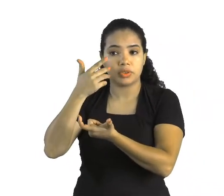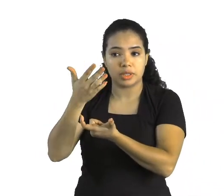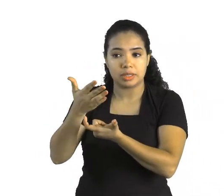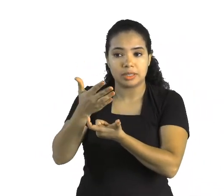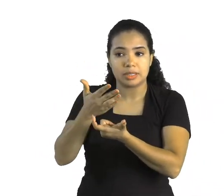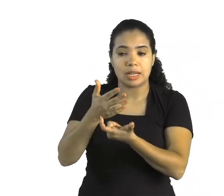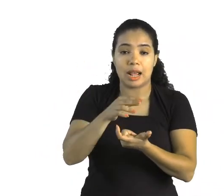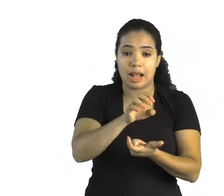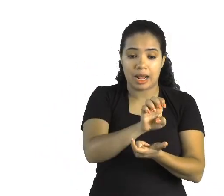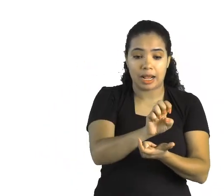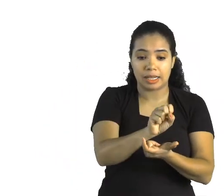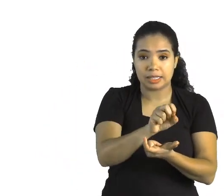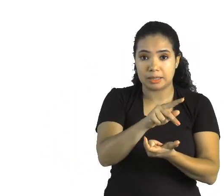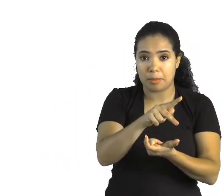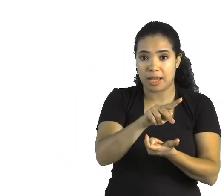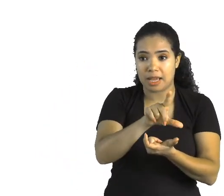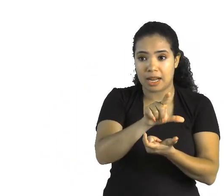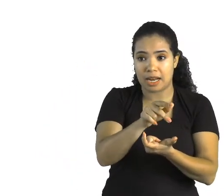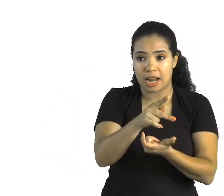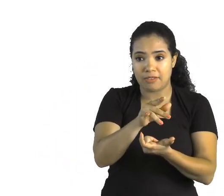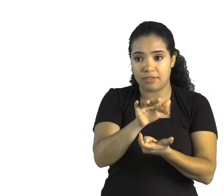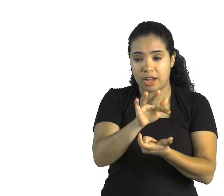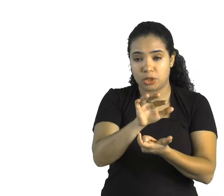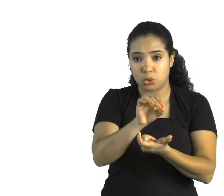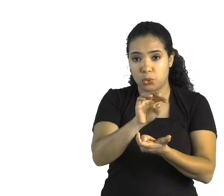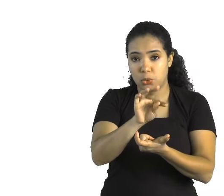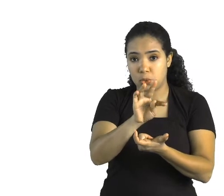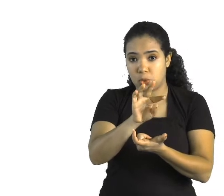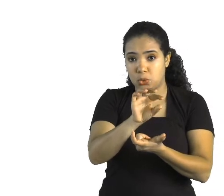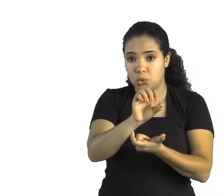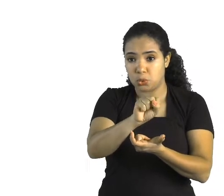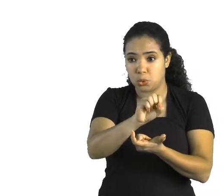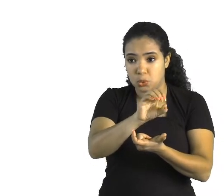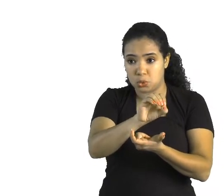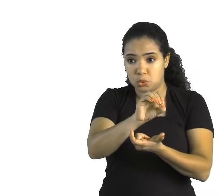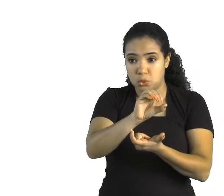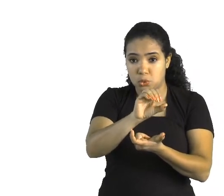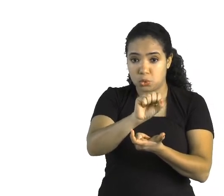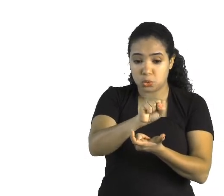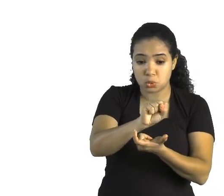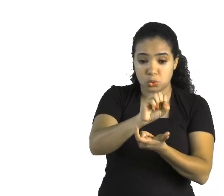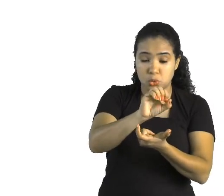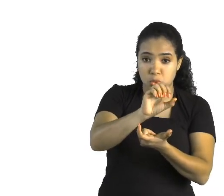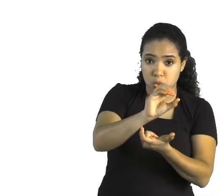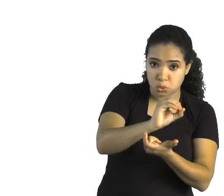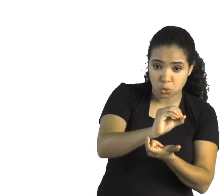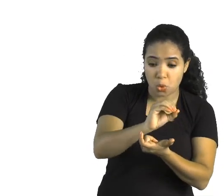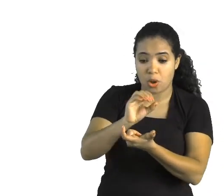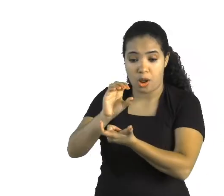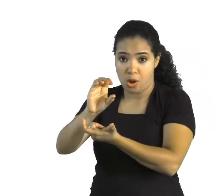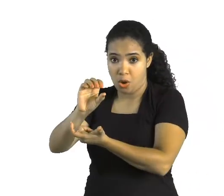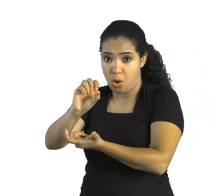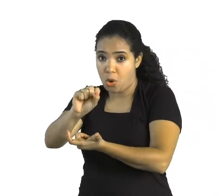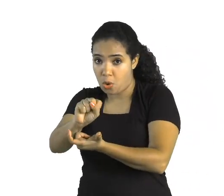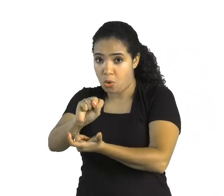espalhafatosa. Olha o adjetivo terminado em esa ou oso ou osa.